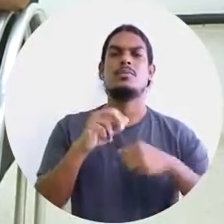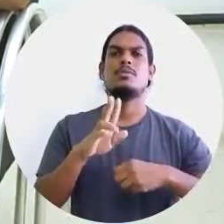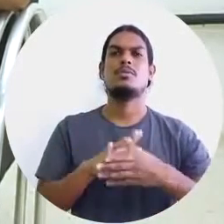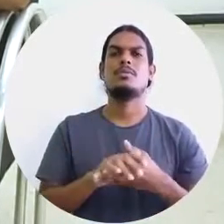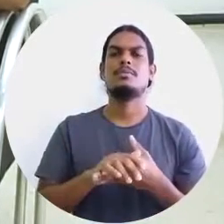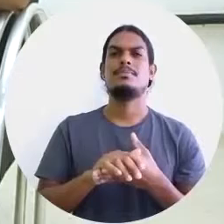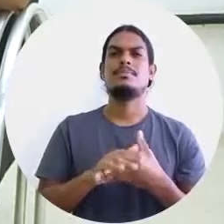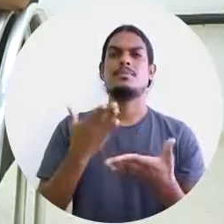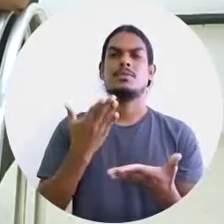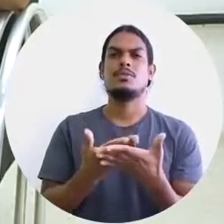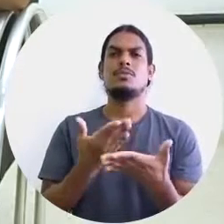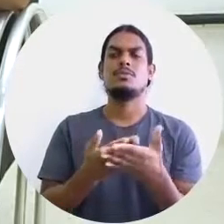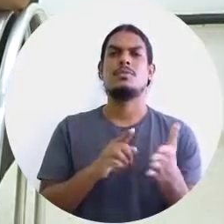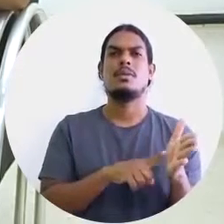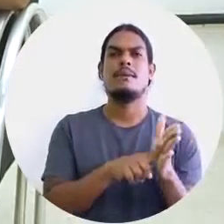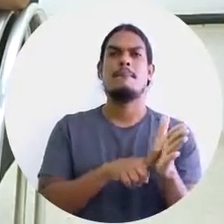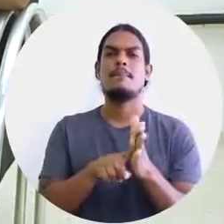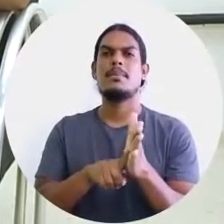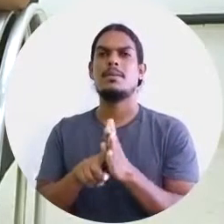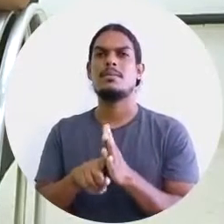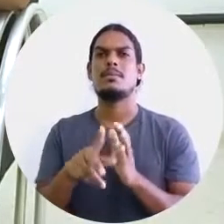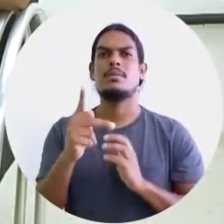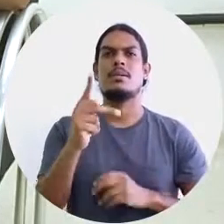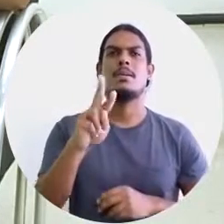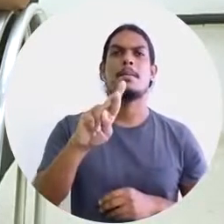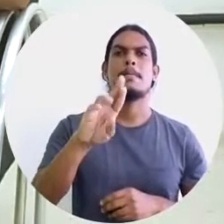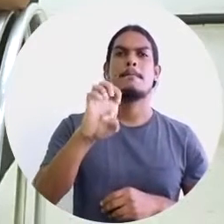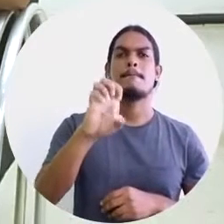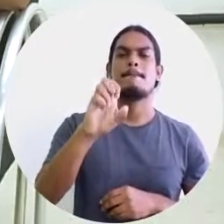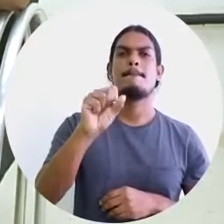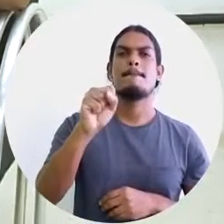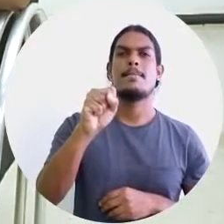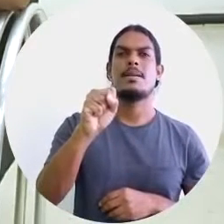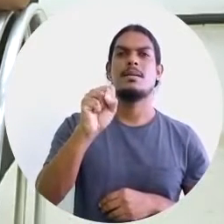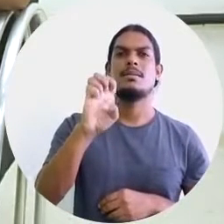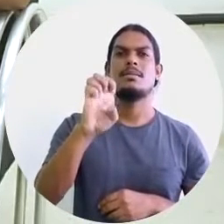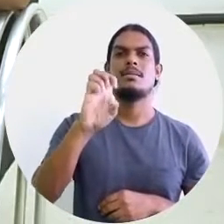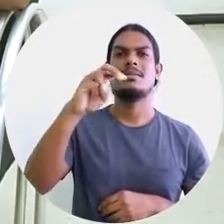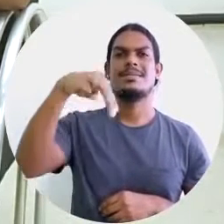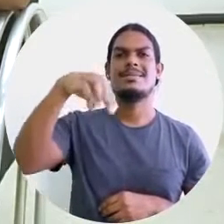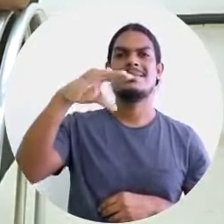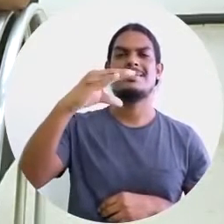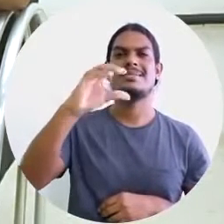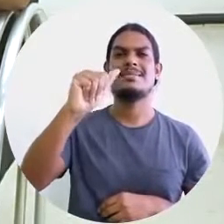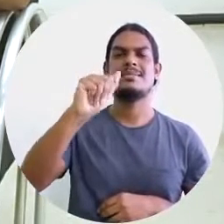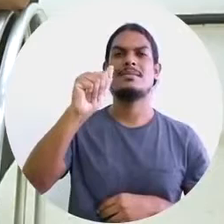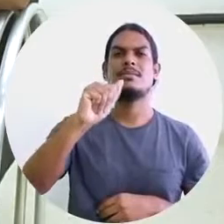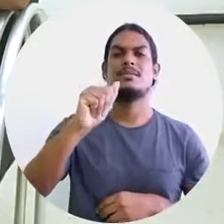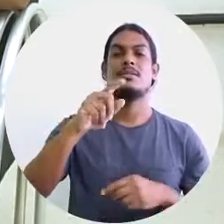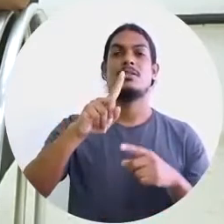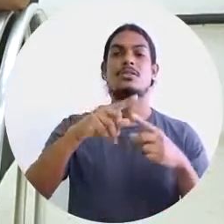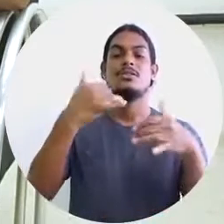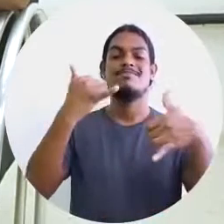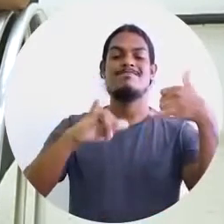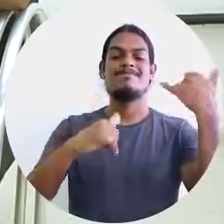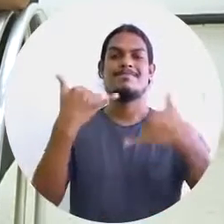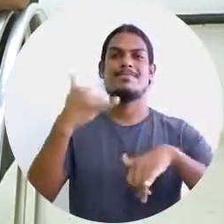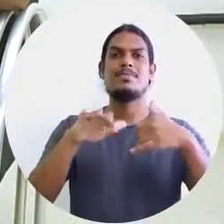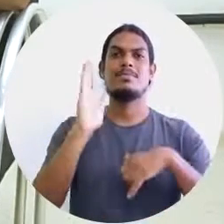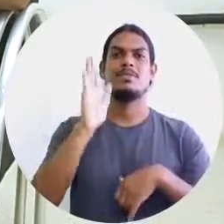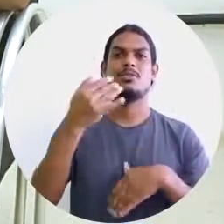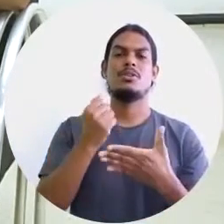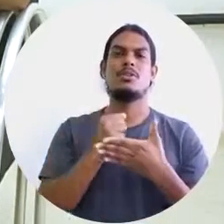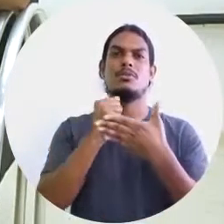presença. A simples presença de um elemento químico pode já lhe dar uma informação para que você